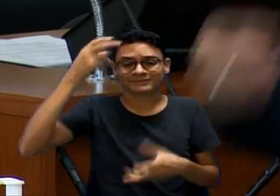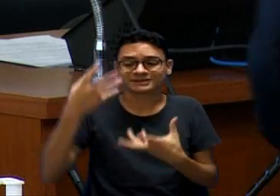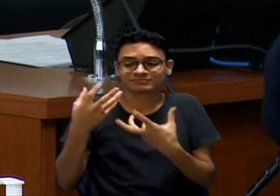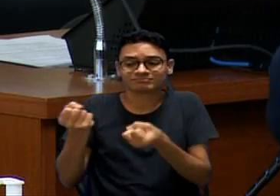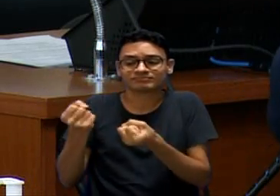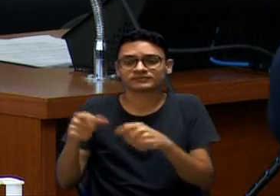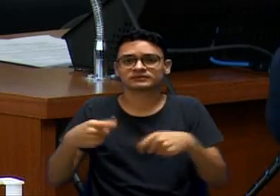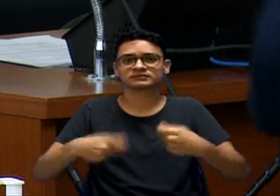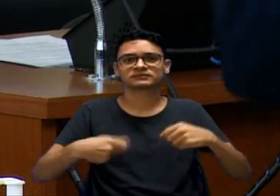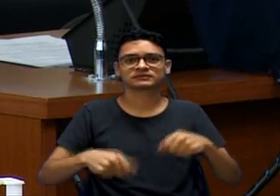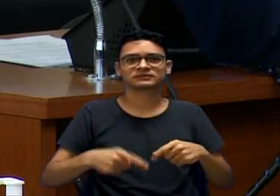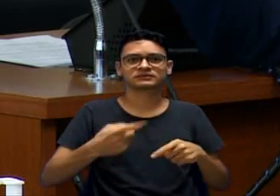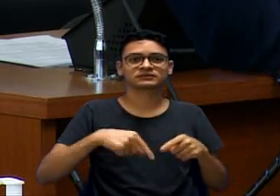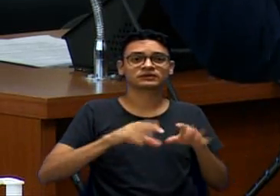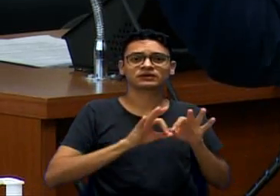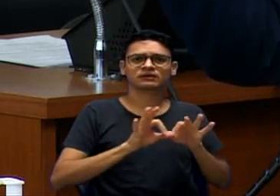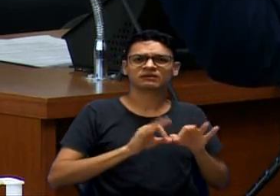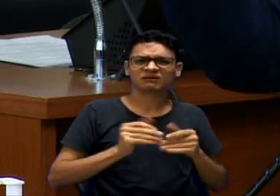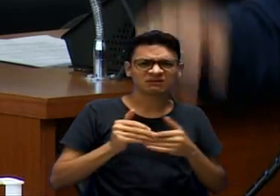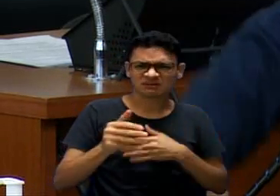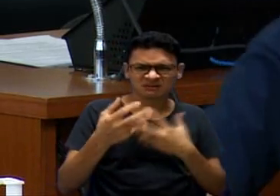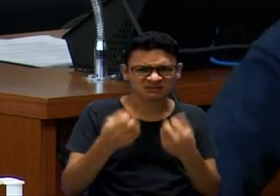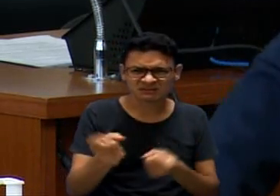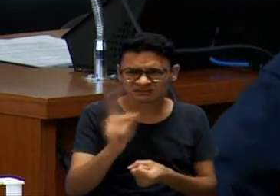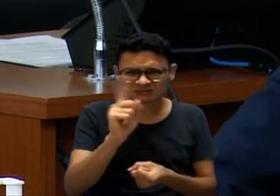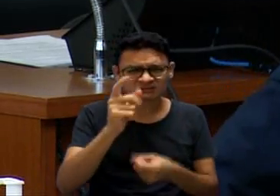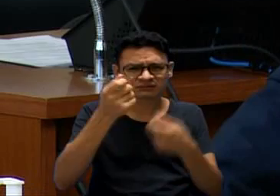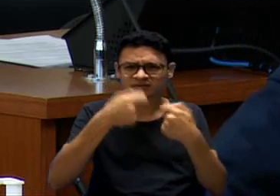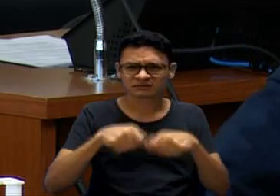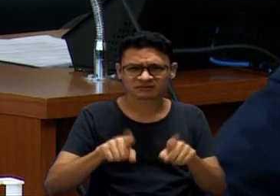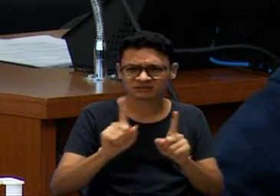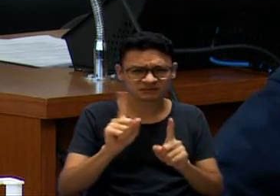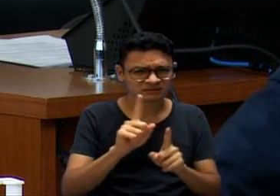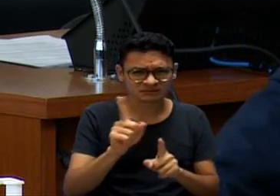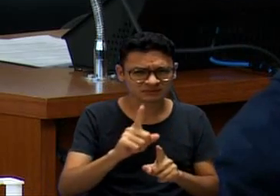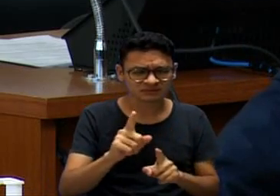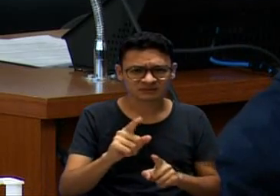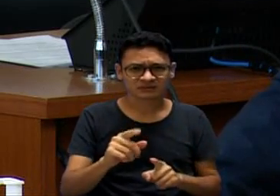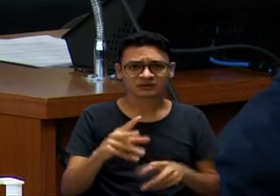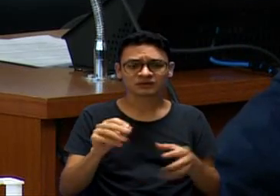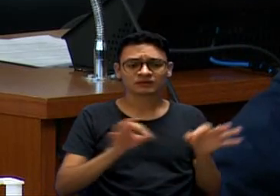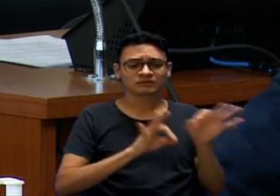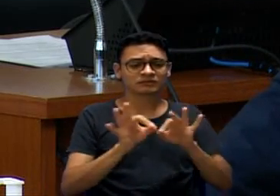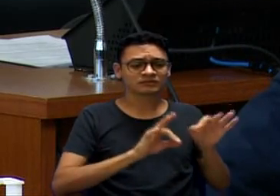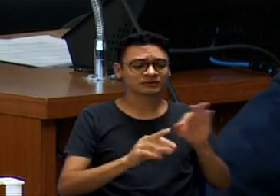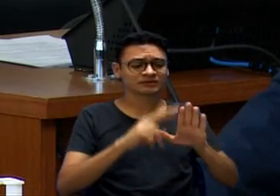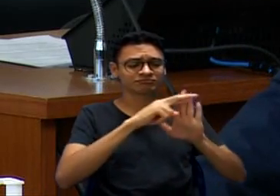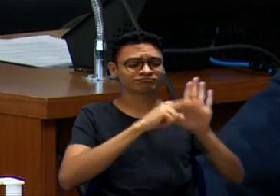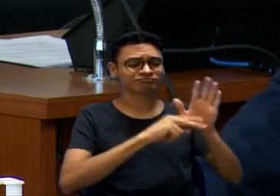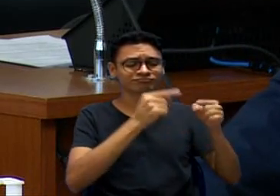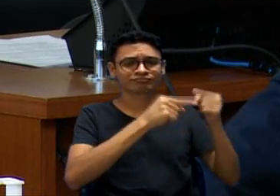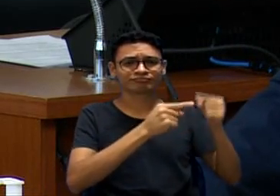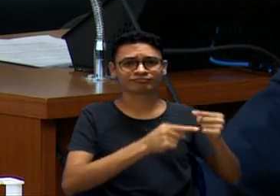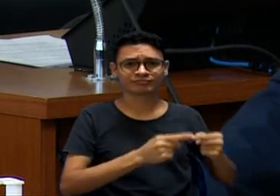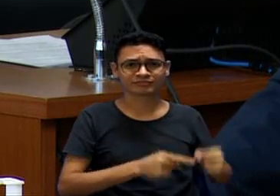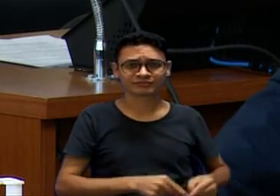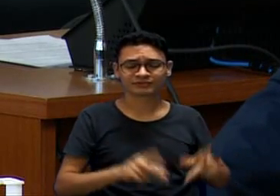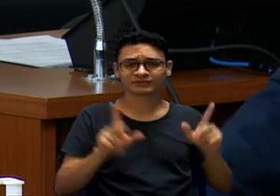que o projeto... Não vai ter que acatar, não vai acatar. O projeto é irregular, inclusive está